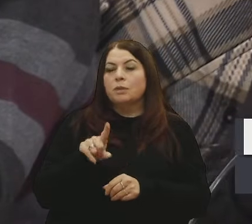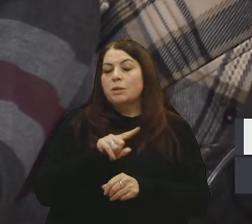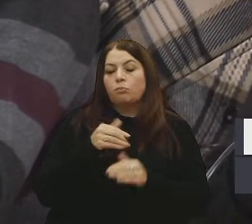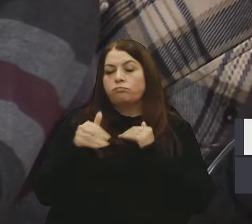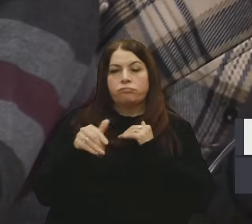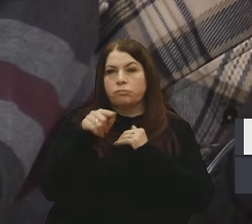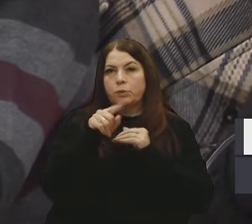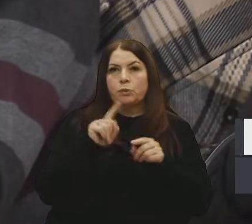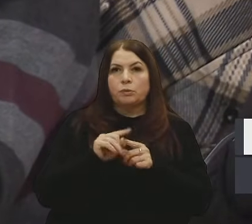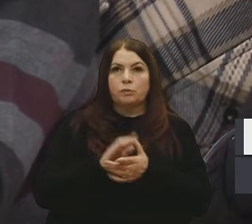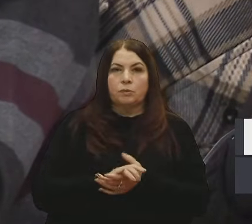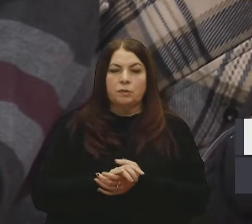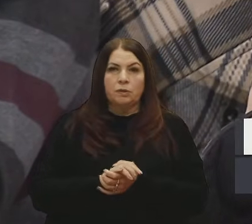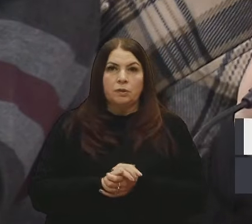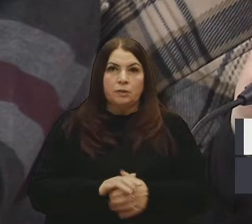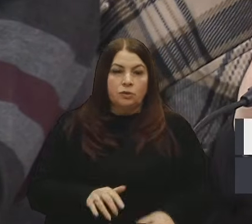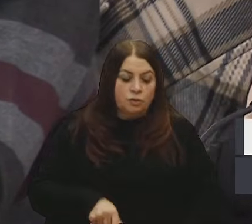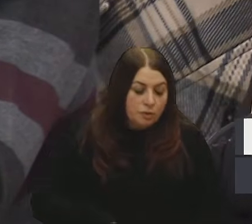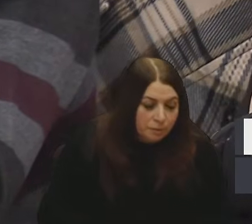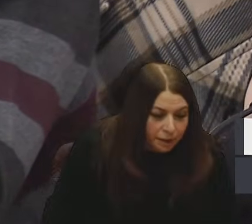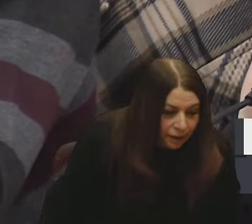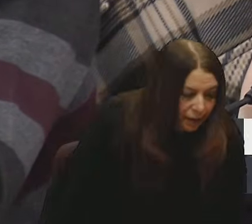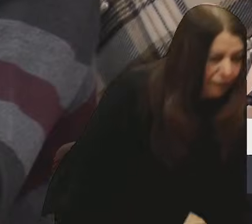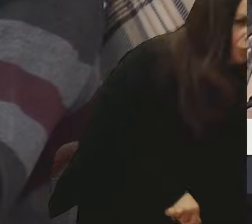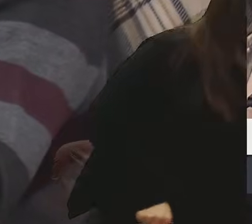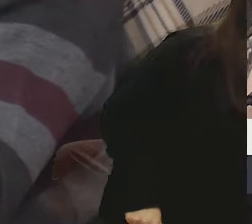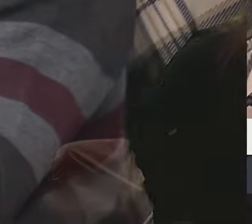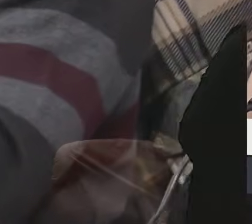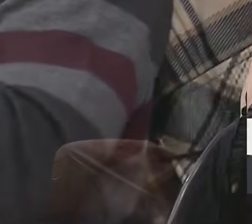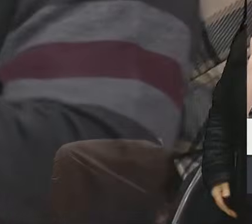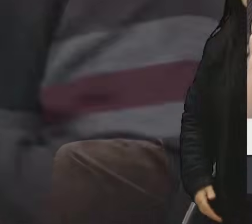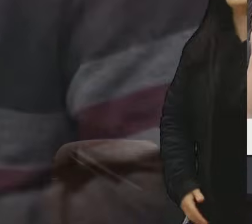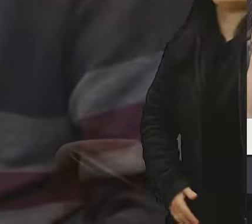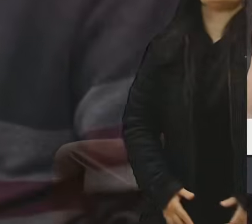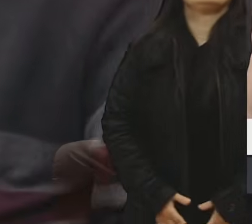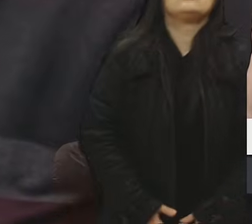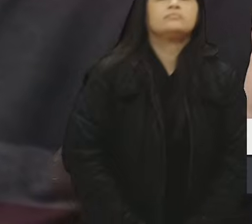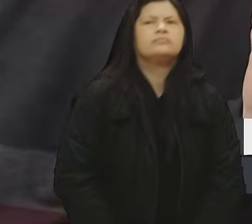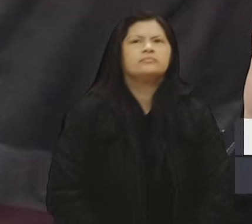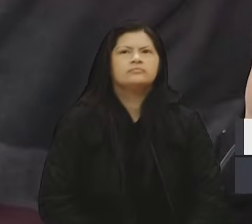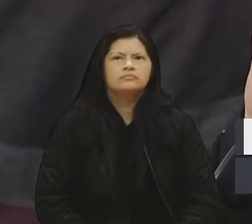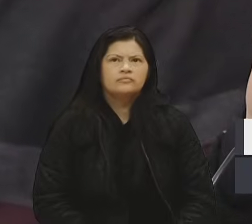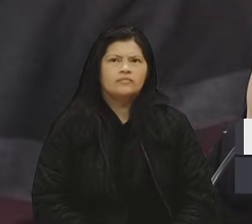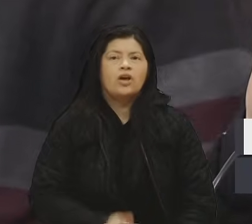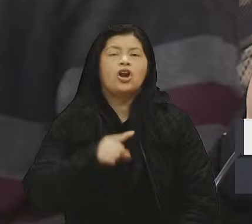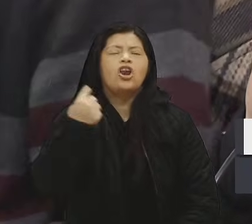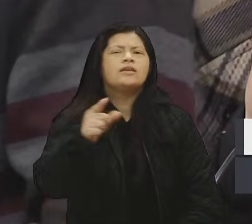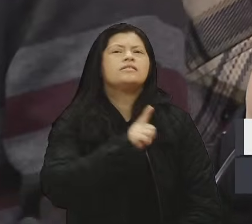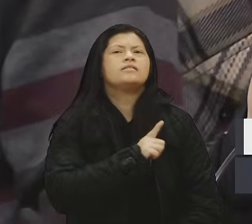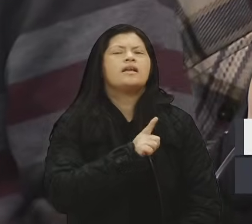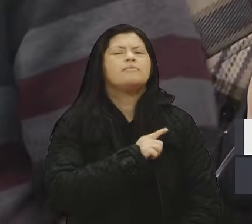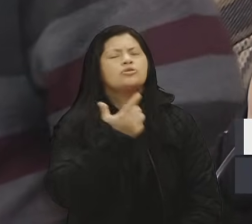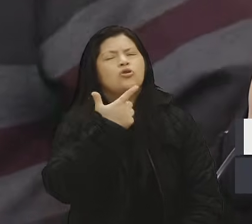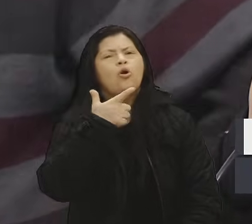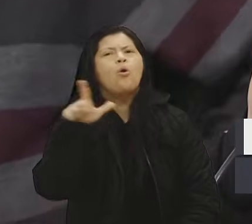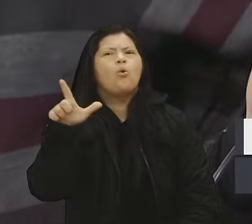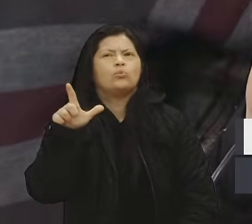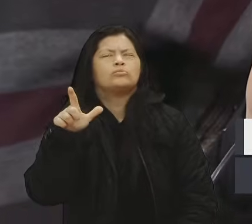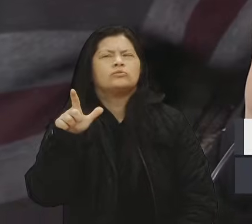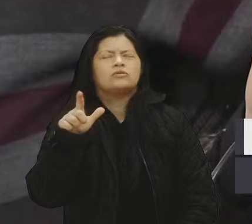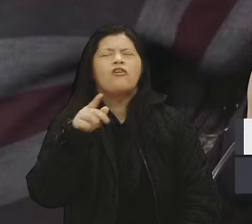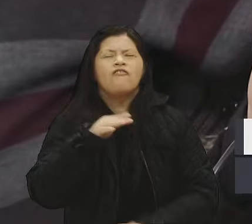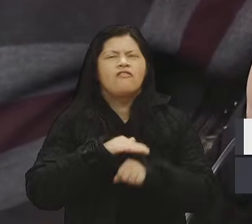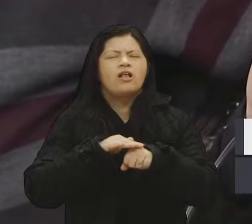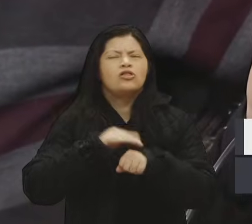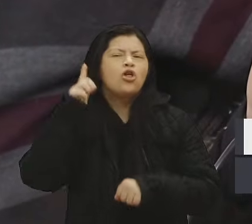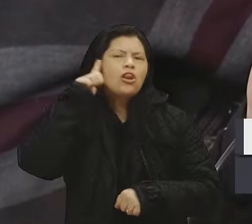essa medida, enfim. E nós também podemos fazer outras... Estava comentando com o vereador